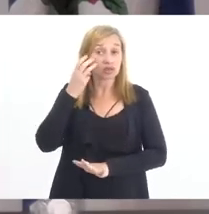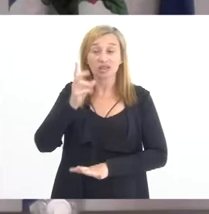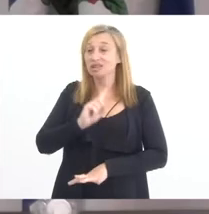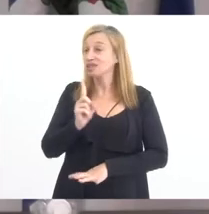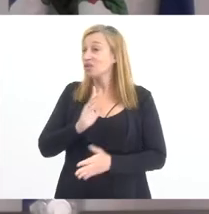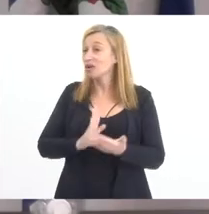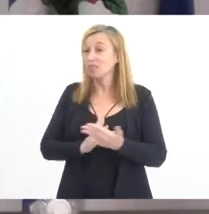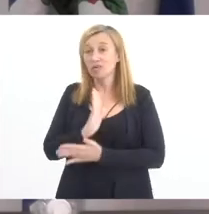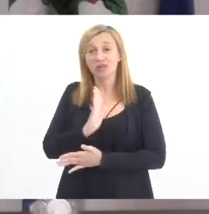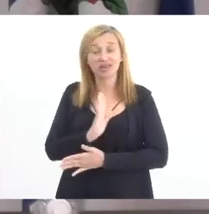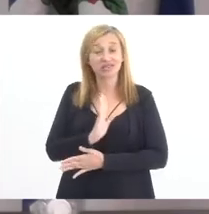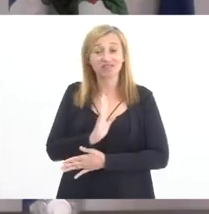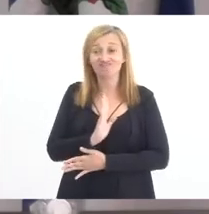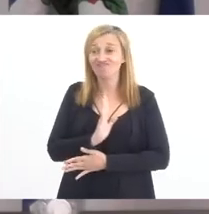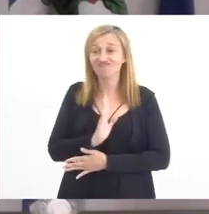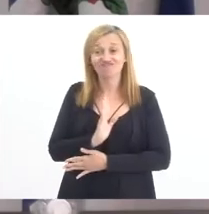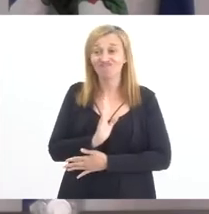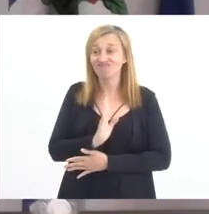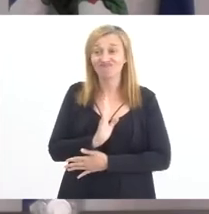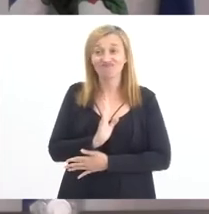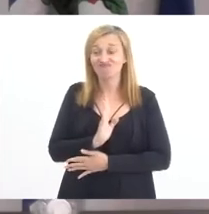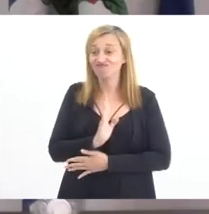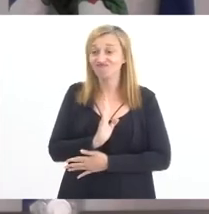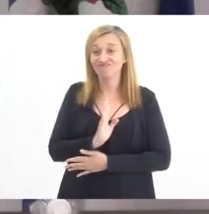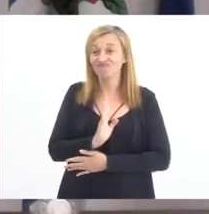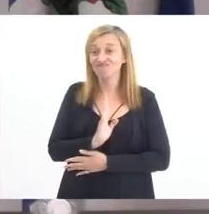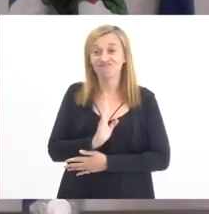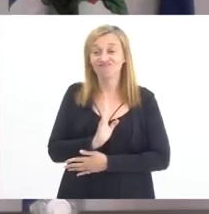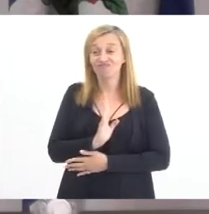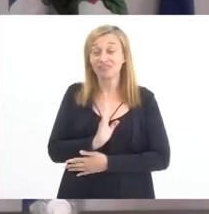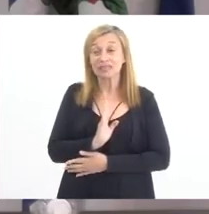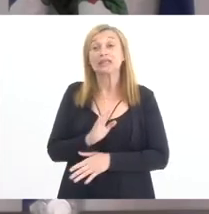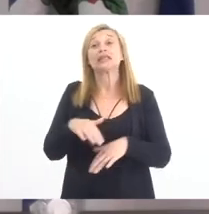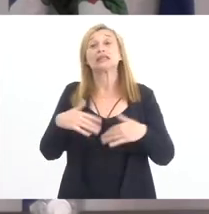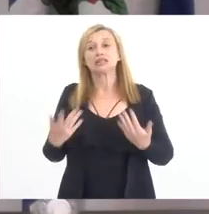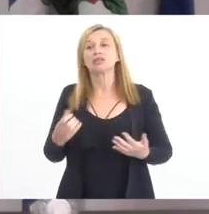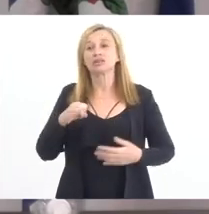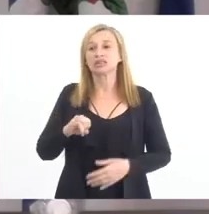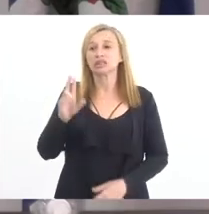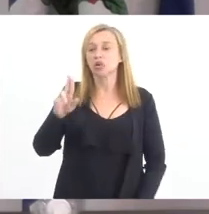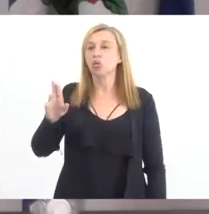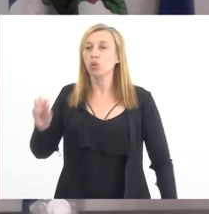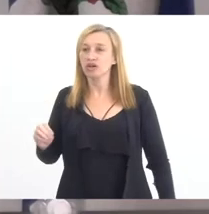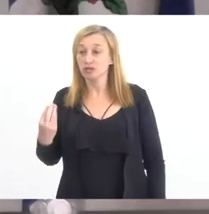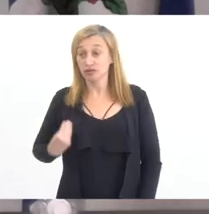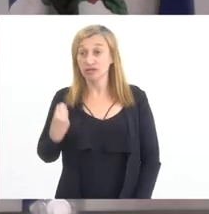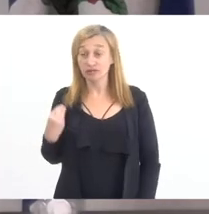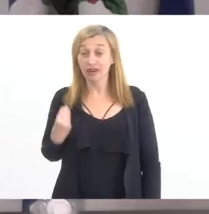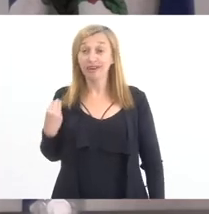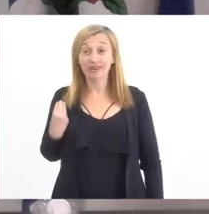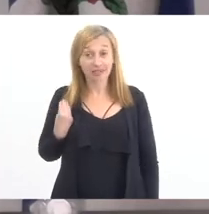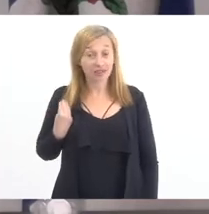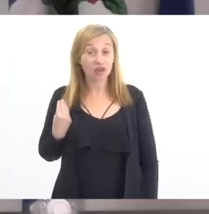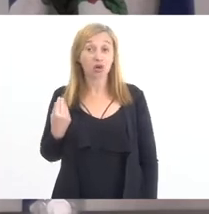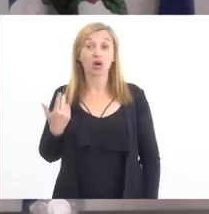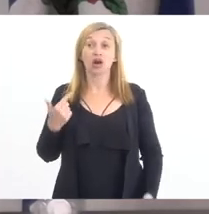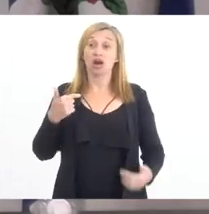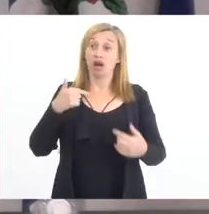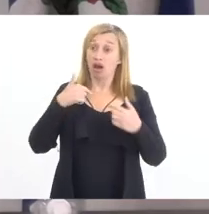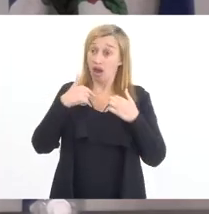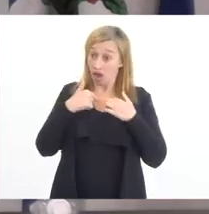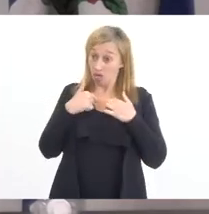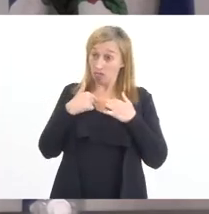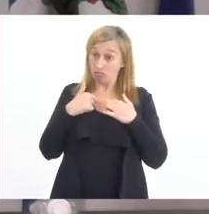passou a lista de exceções da UESO. Então, se a UESO sobreviver, coisa que eu,